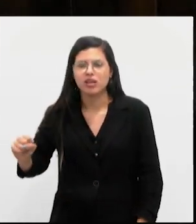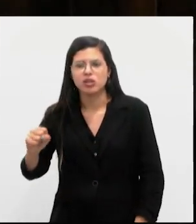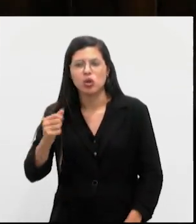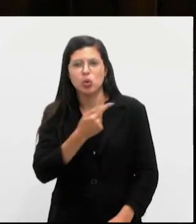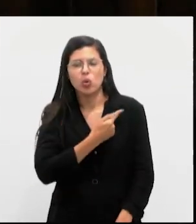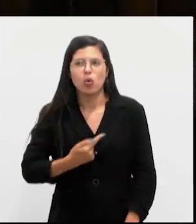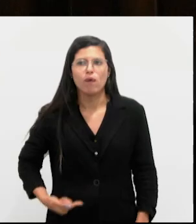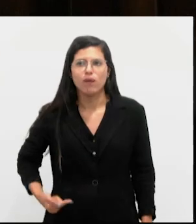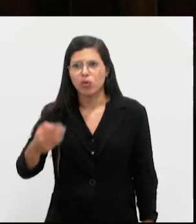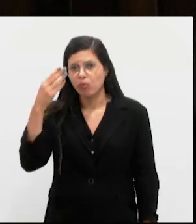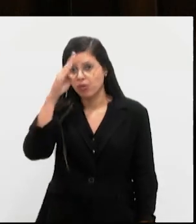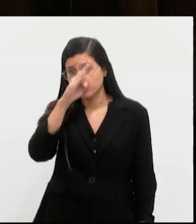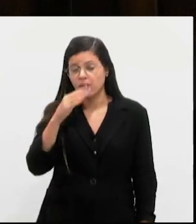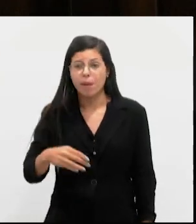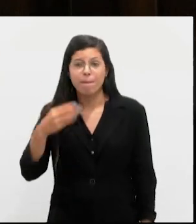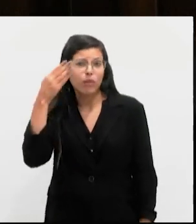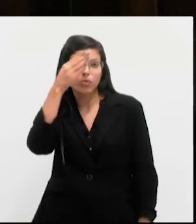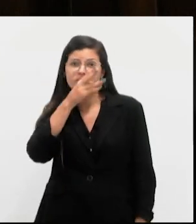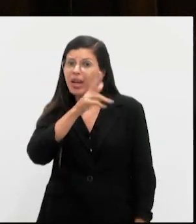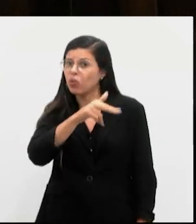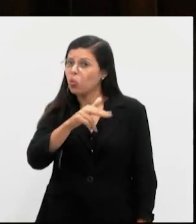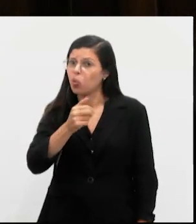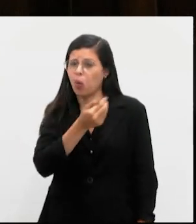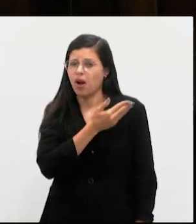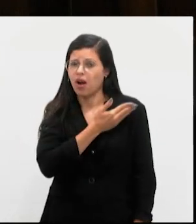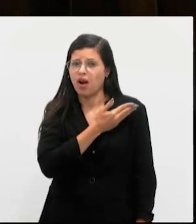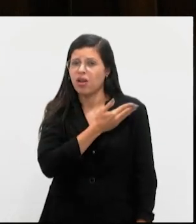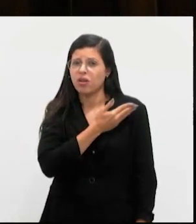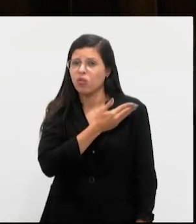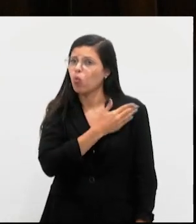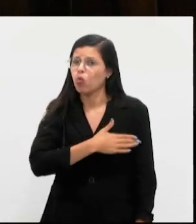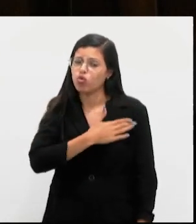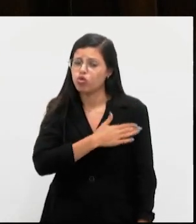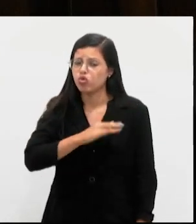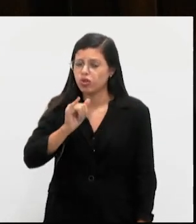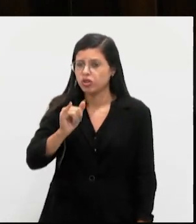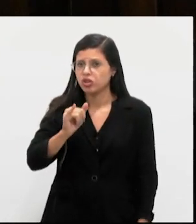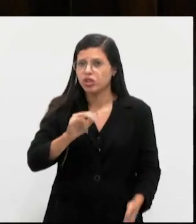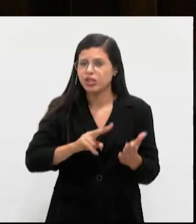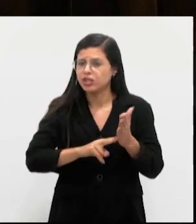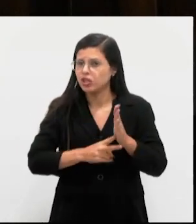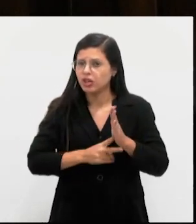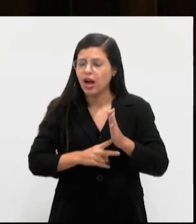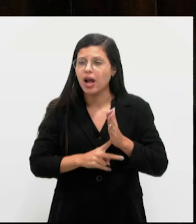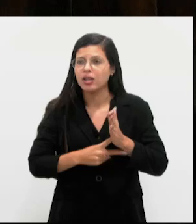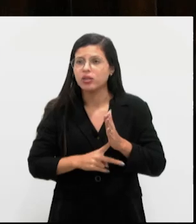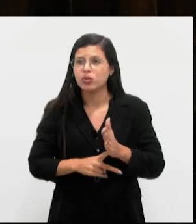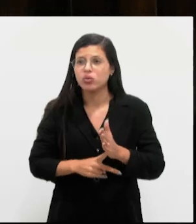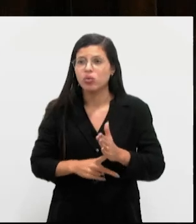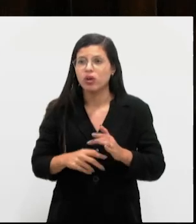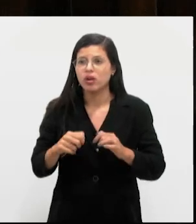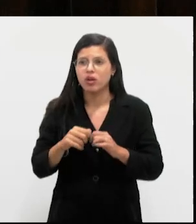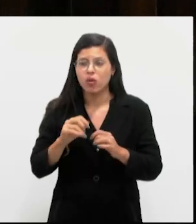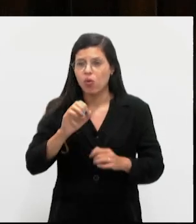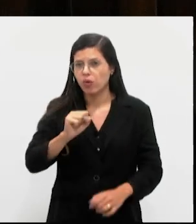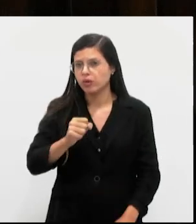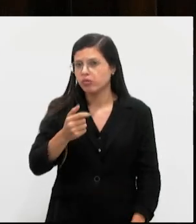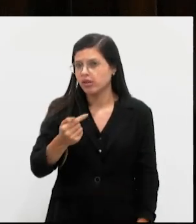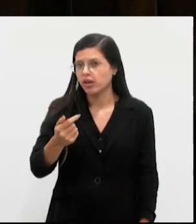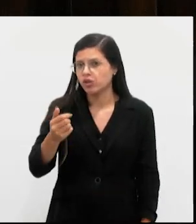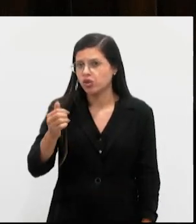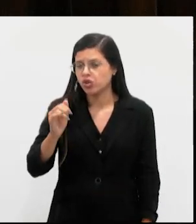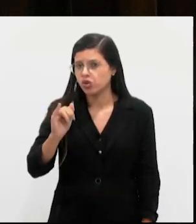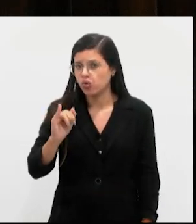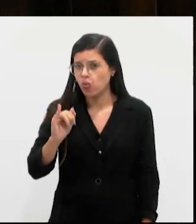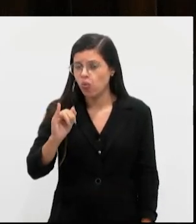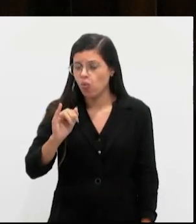Bolsonaro nunca gostou de sindicato e associação. O governo Bolsonaro editou a medida provisória 871 de 2019,